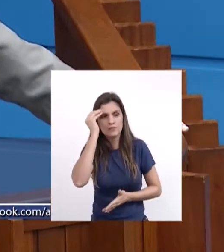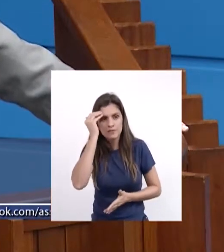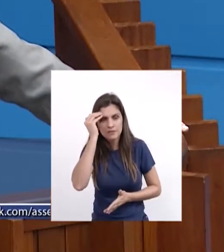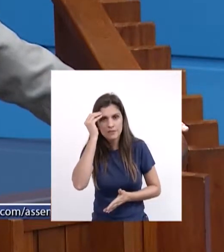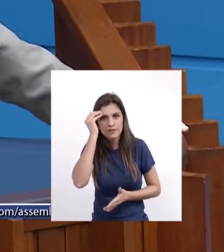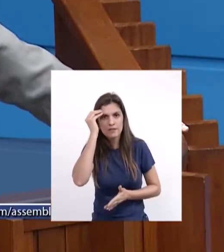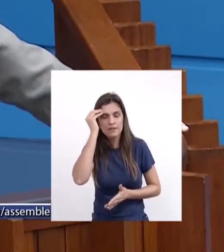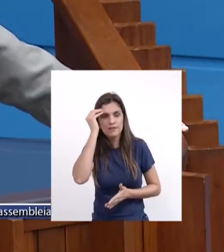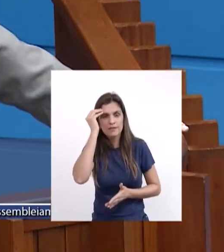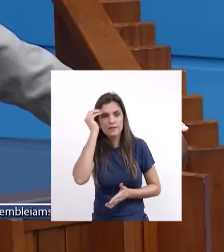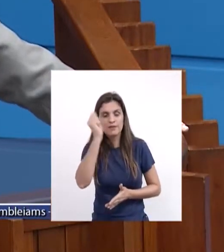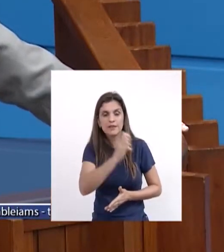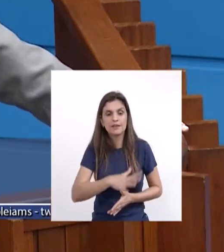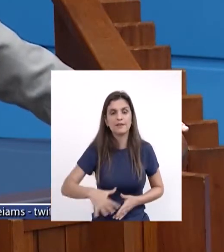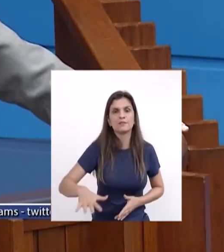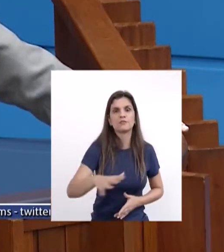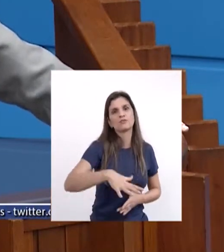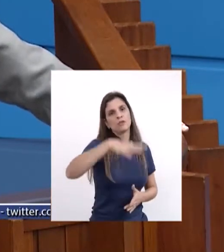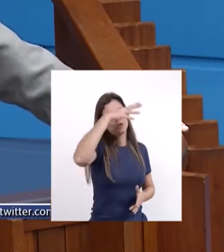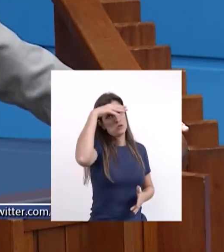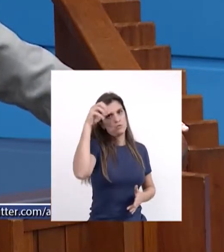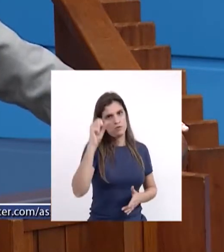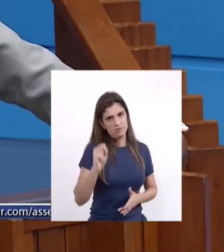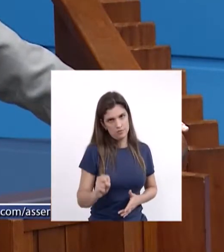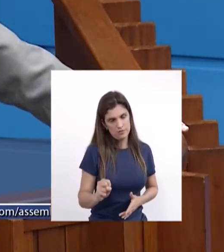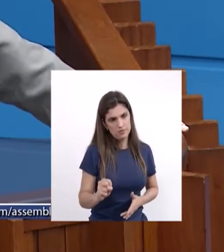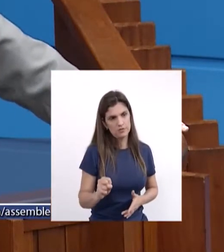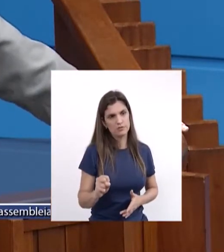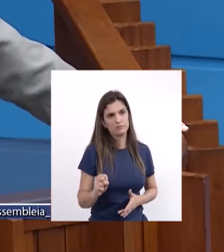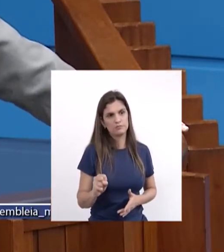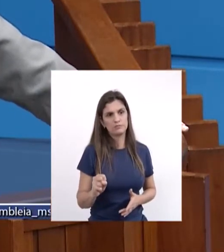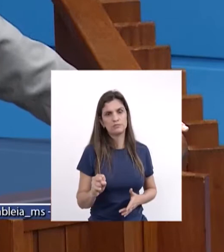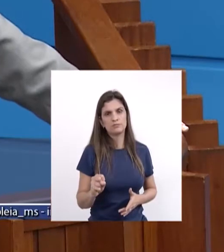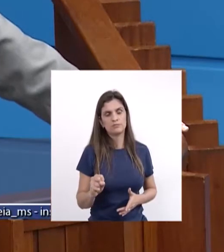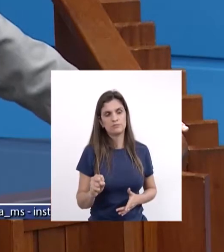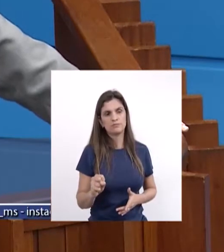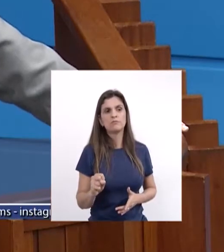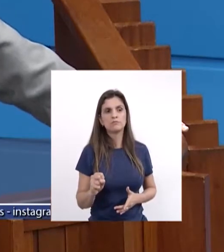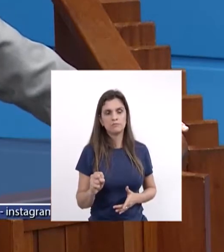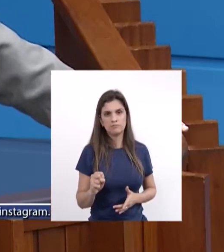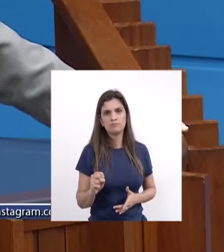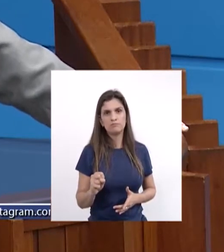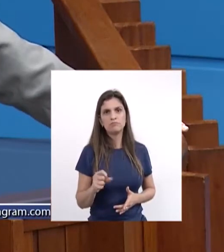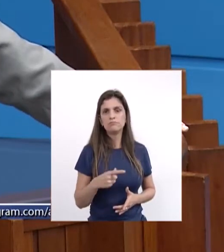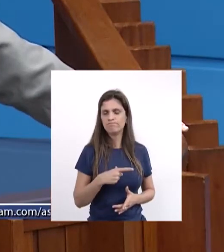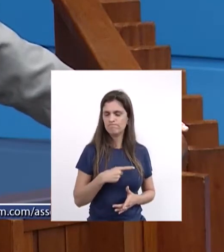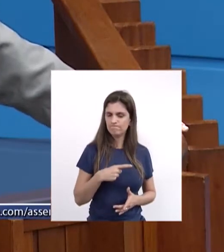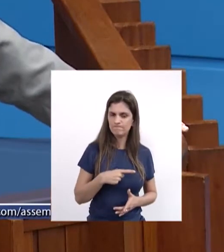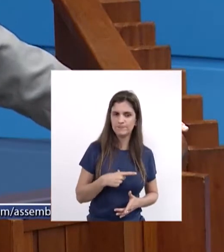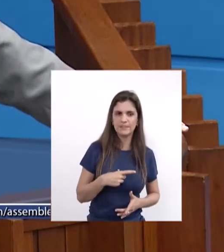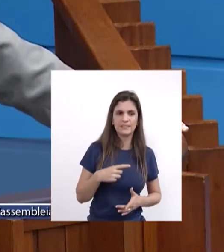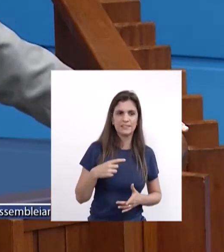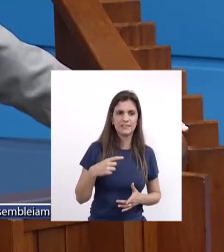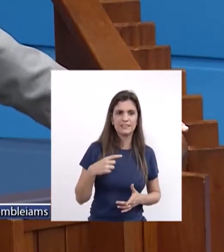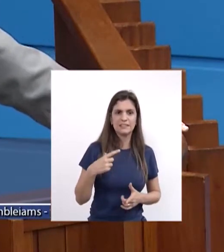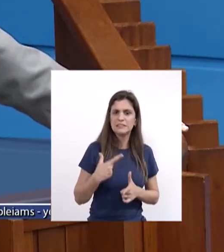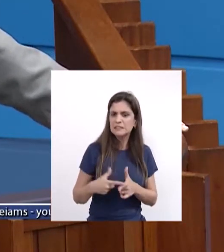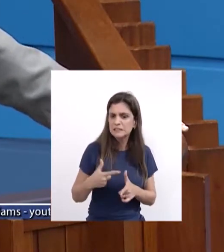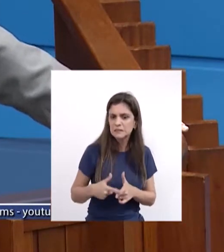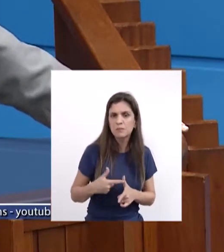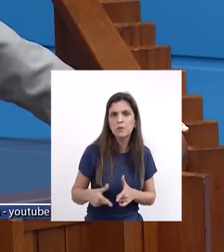por parte da sociedade sul-mato-grossense e brasileira também há um grave desequilíbrio, que